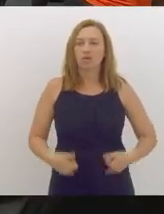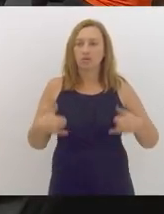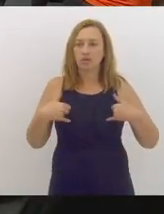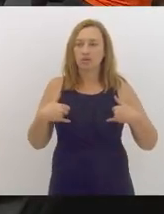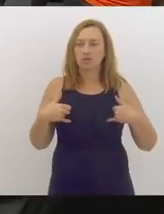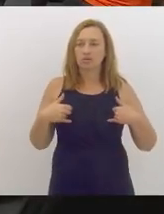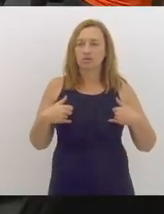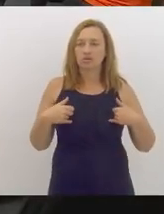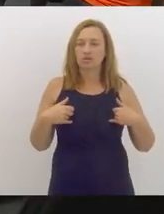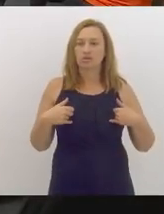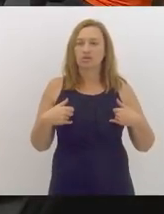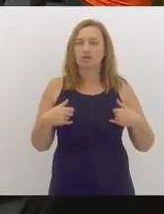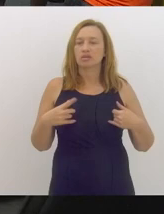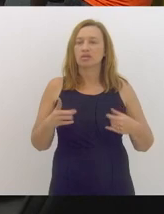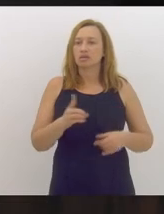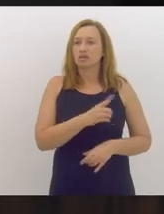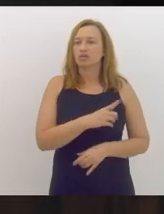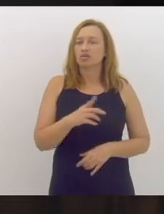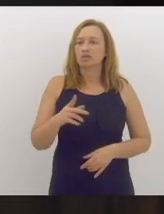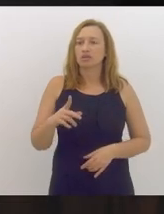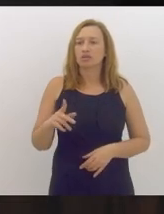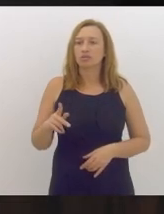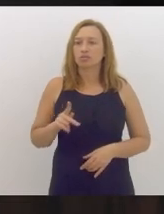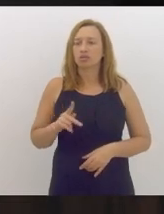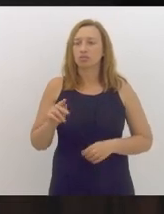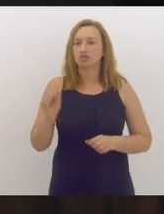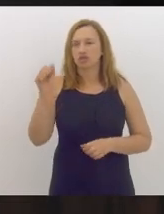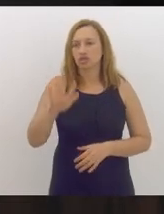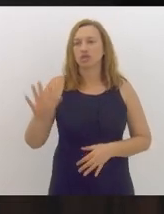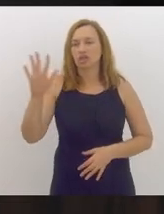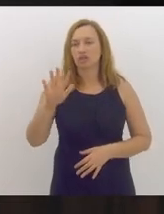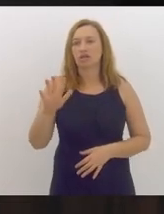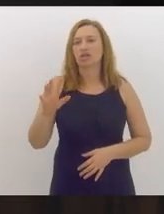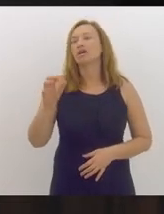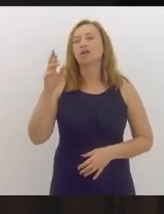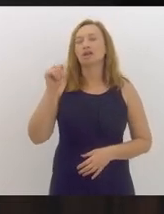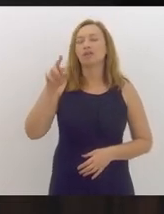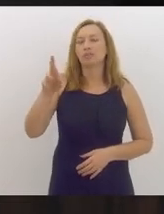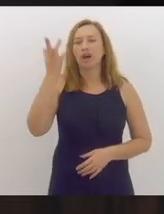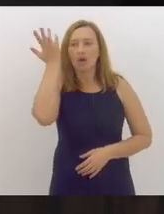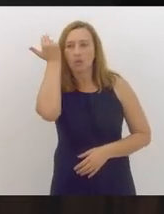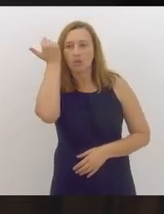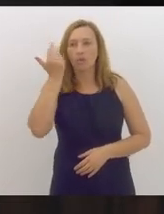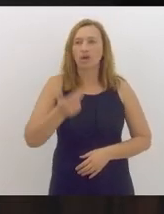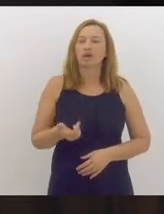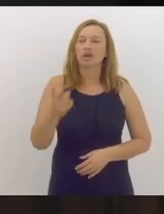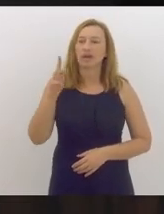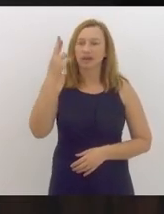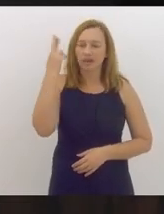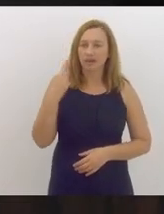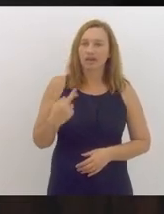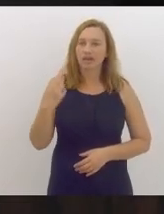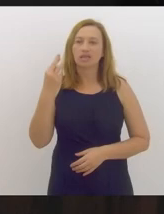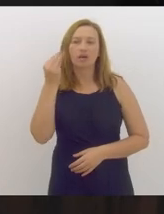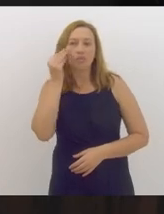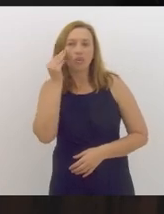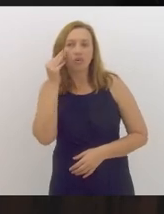nosso defensor-geral. Valdec Carneiro também. Nosso querido defensor-geral. Eliomar Coelho. Renata,